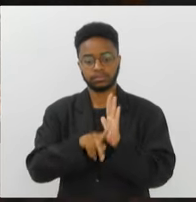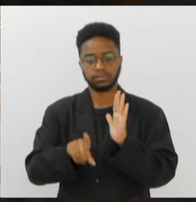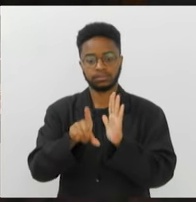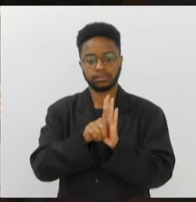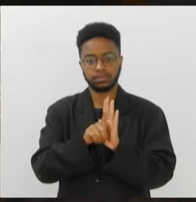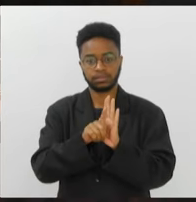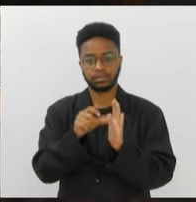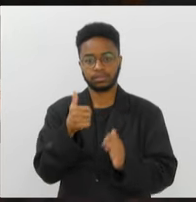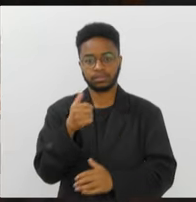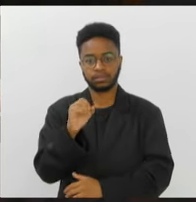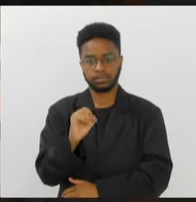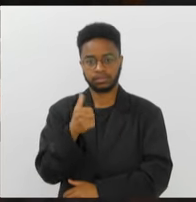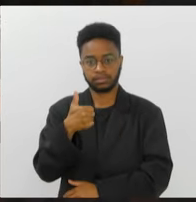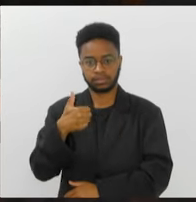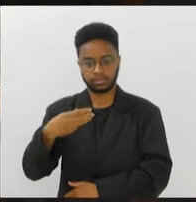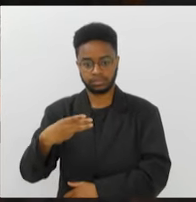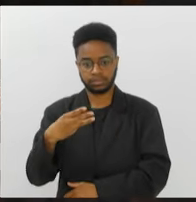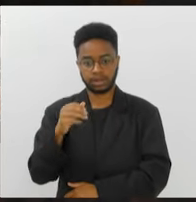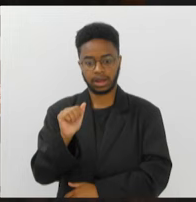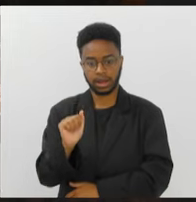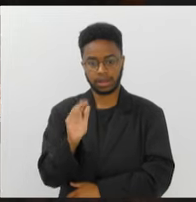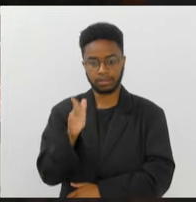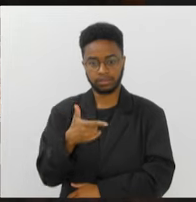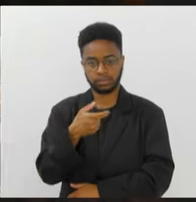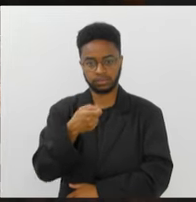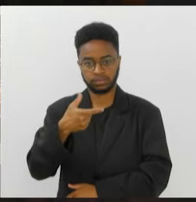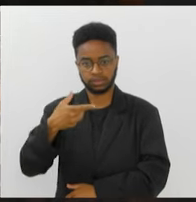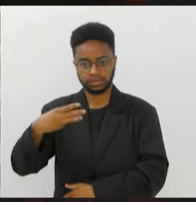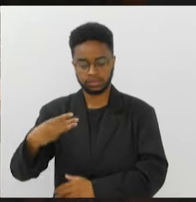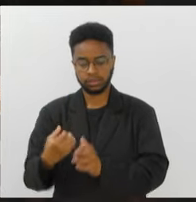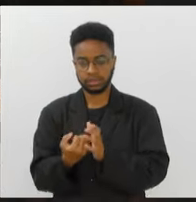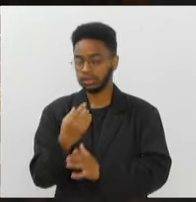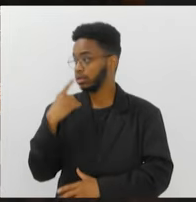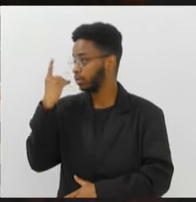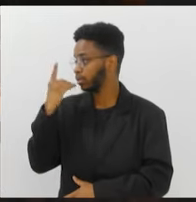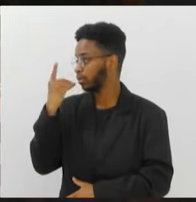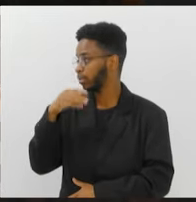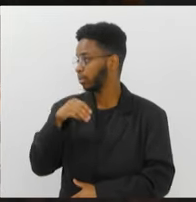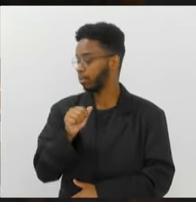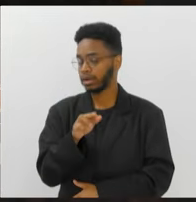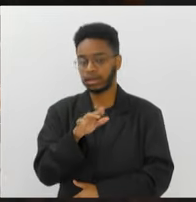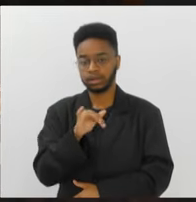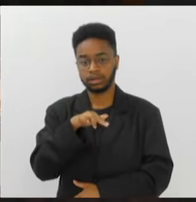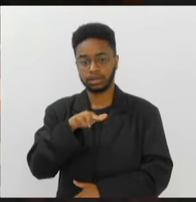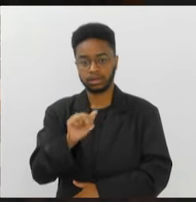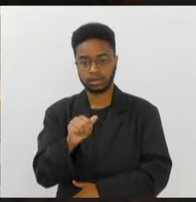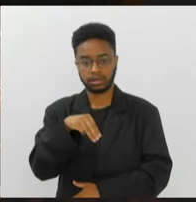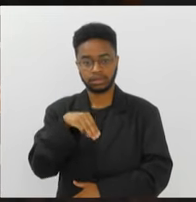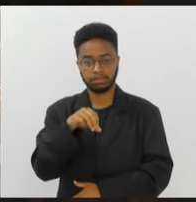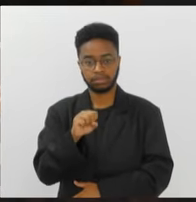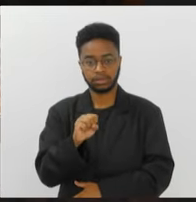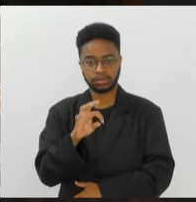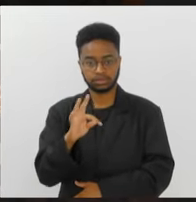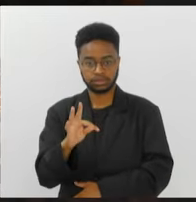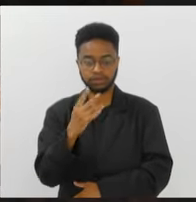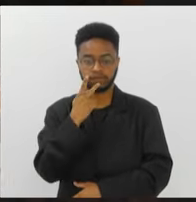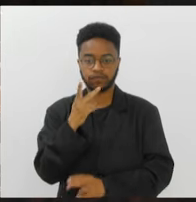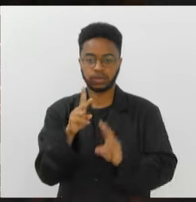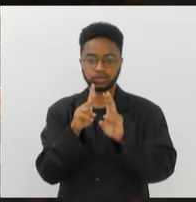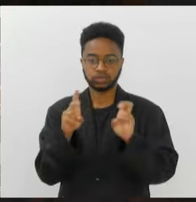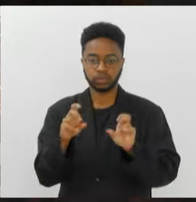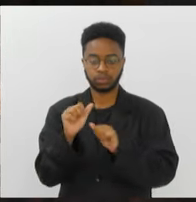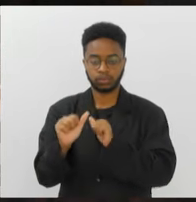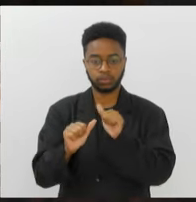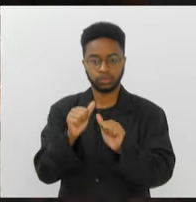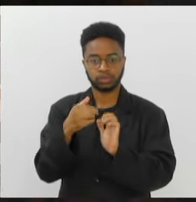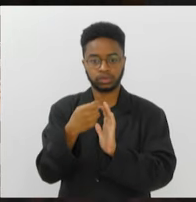número 1013-A de 2023, de autoria da deputada Marina, do MST, que dispõe sobre a alteração